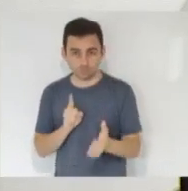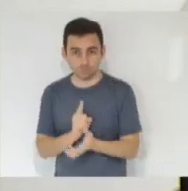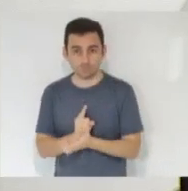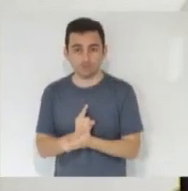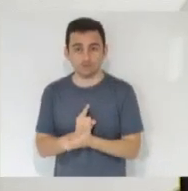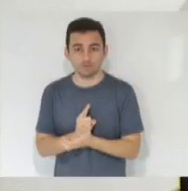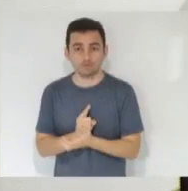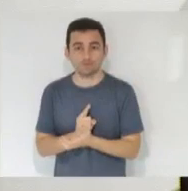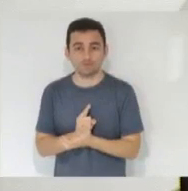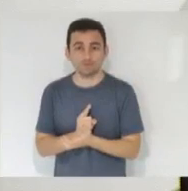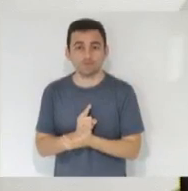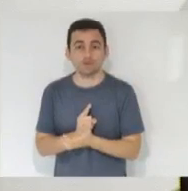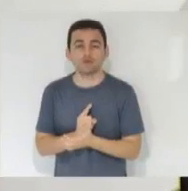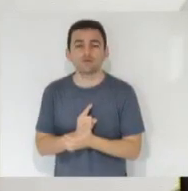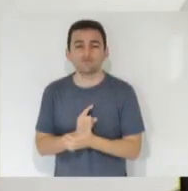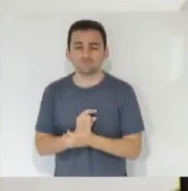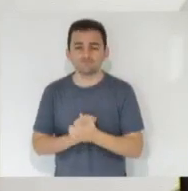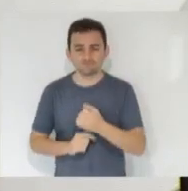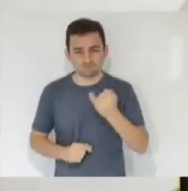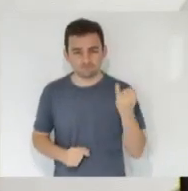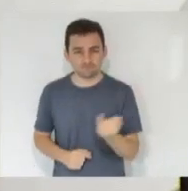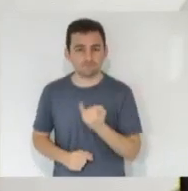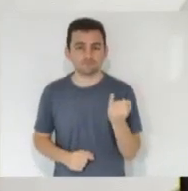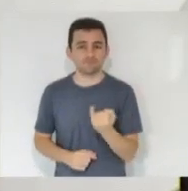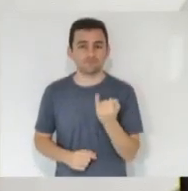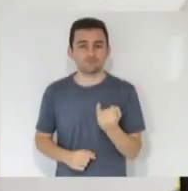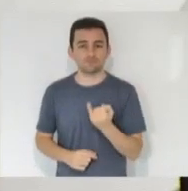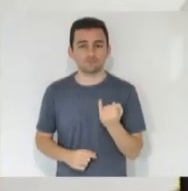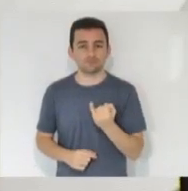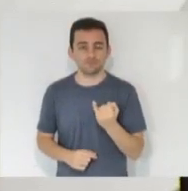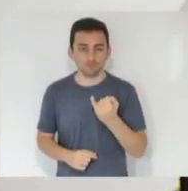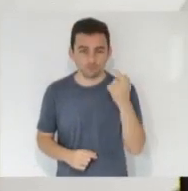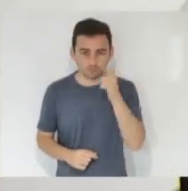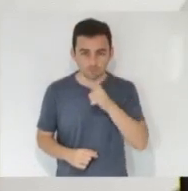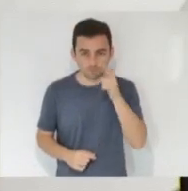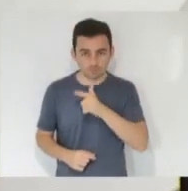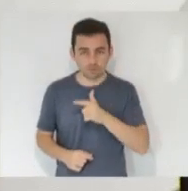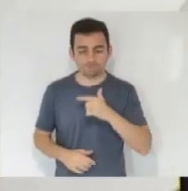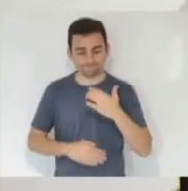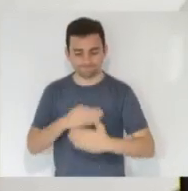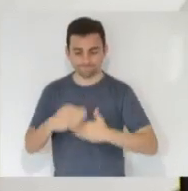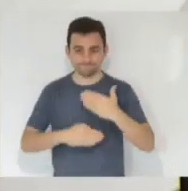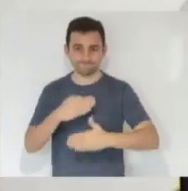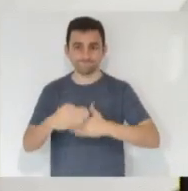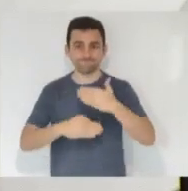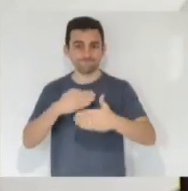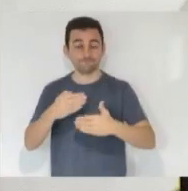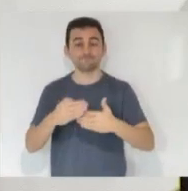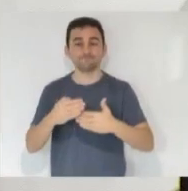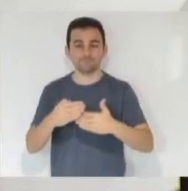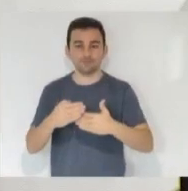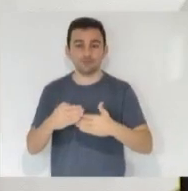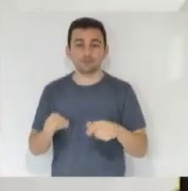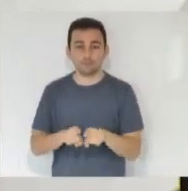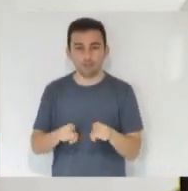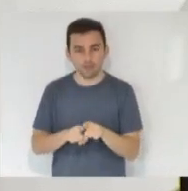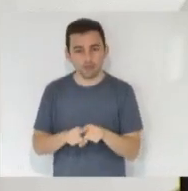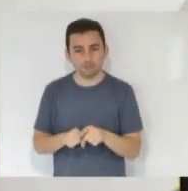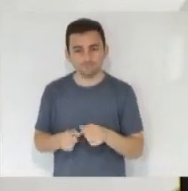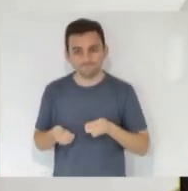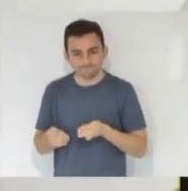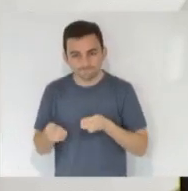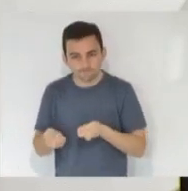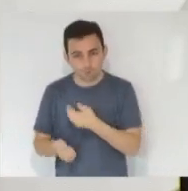foi fundamental para que tivéssemos esse grande avanço. Provocamos reuniões com o